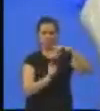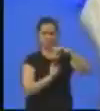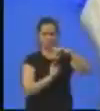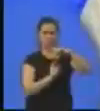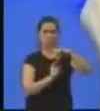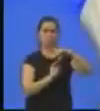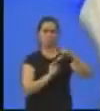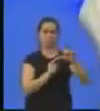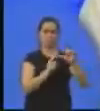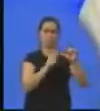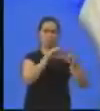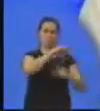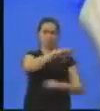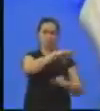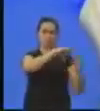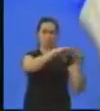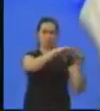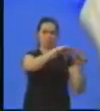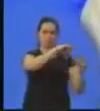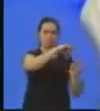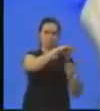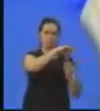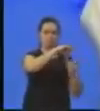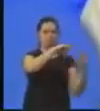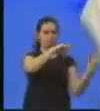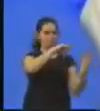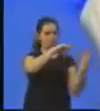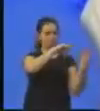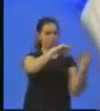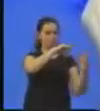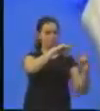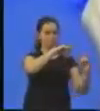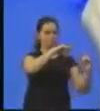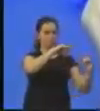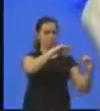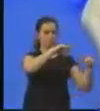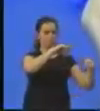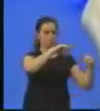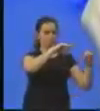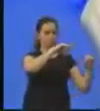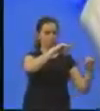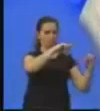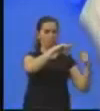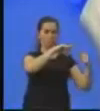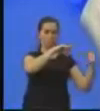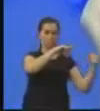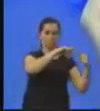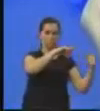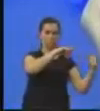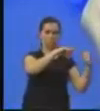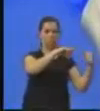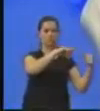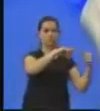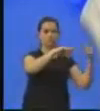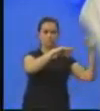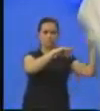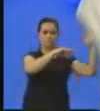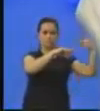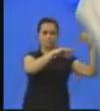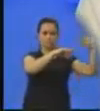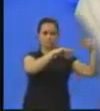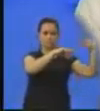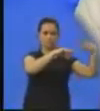quarto quadrante, e ângulos negativos, o cosseno negativo para ângulos que estão no segundo e terceiro